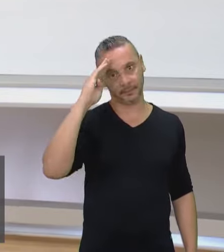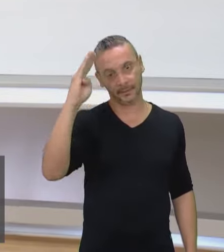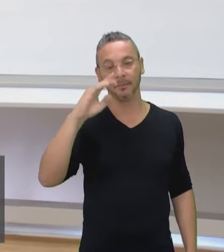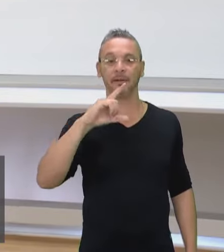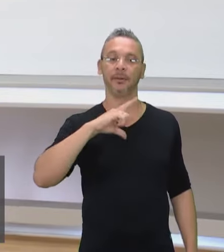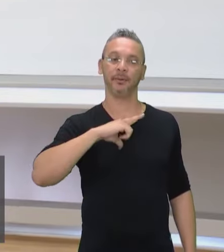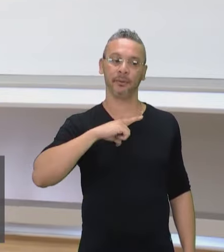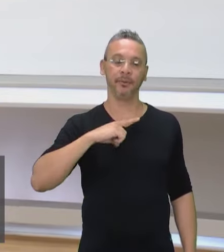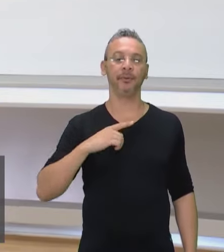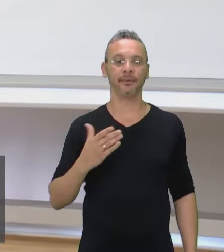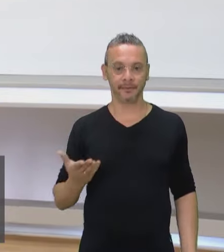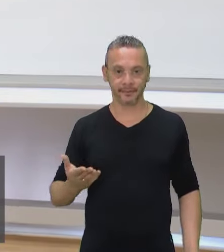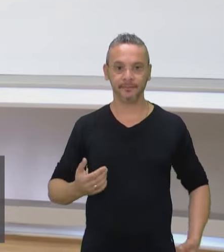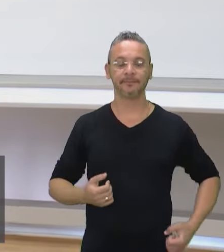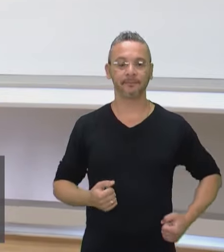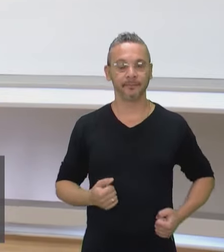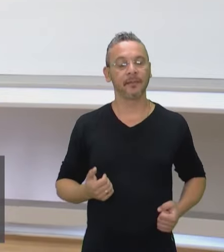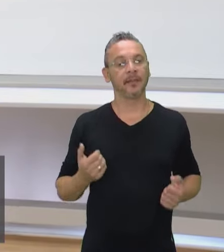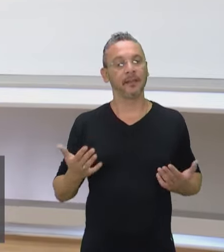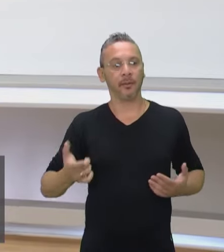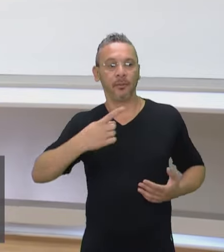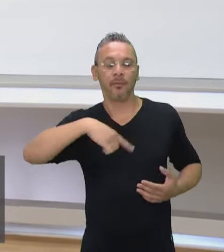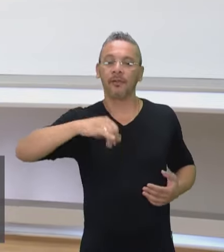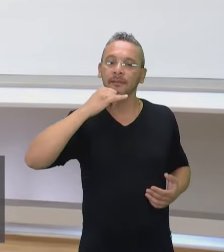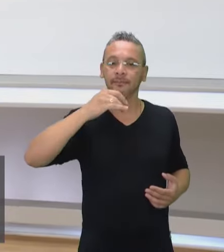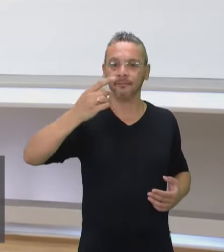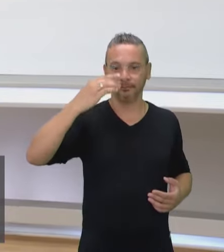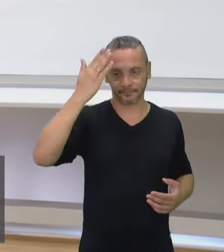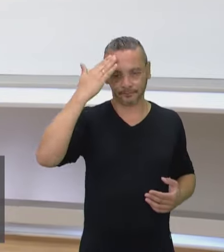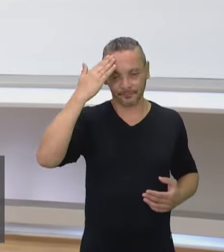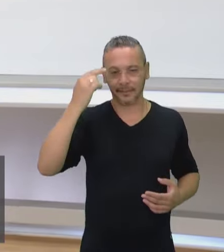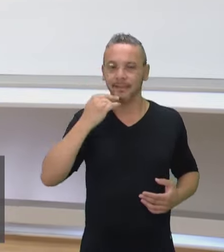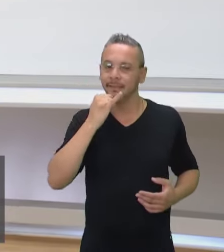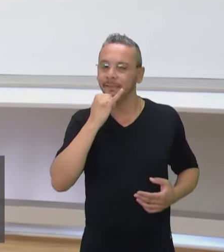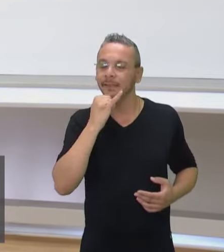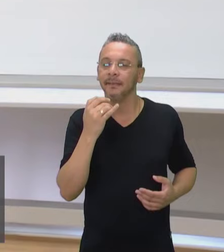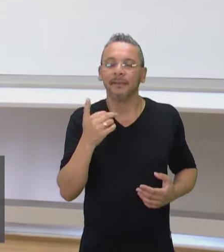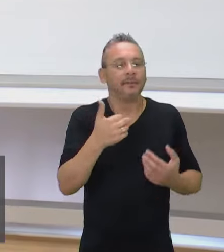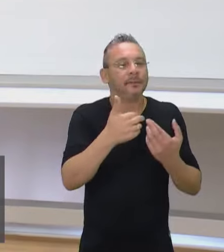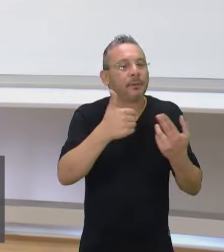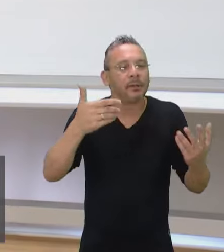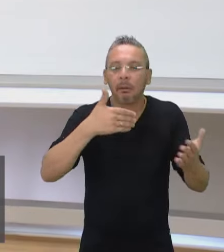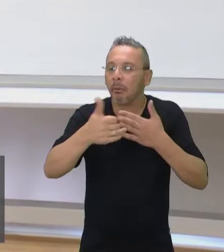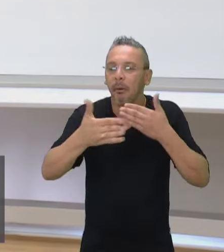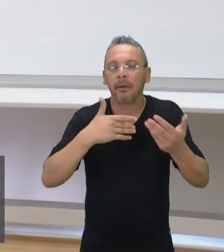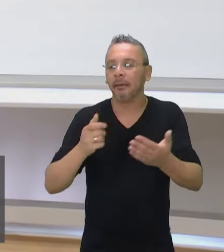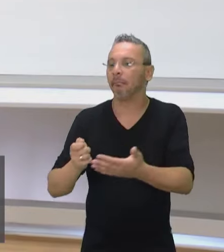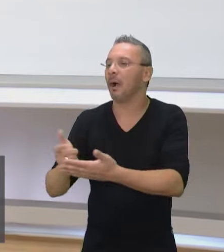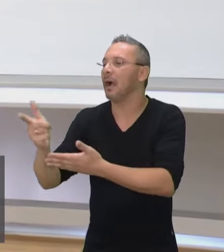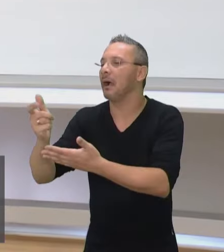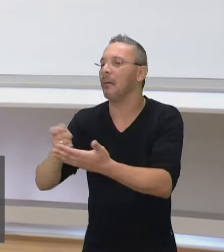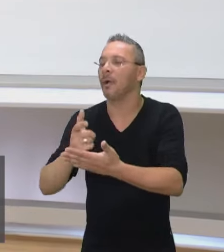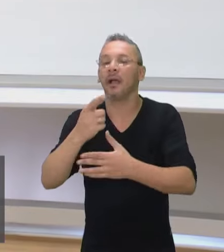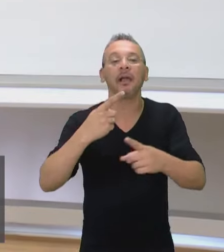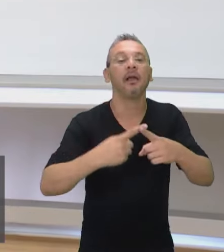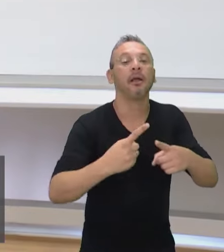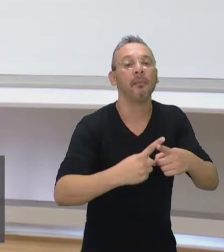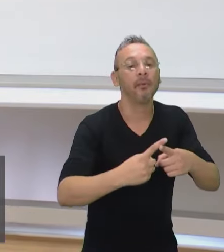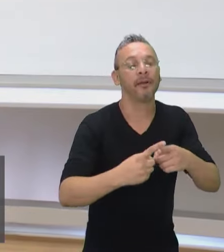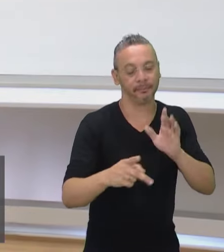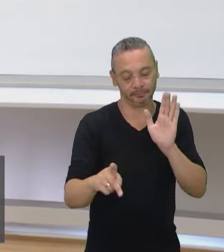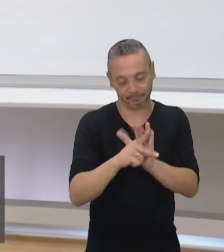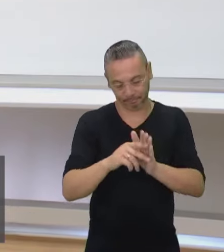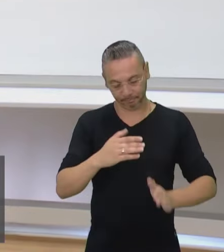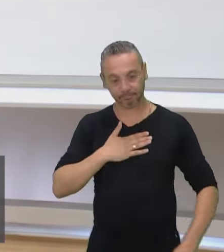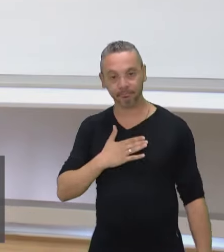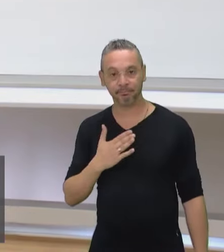que a gente troca um com o outro, né? Então, nós sabemos que qualquer coisa que a gente possa ter, ela se deve a uma certa propriedade.